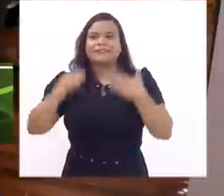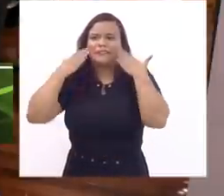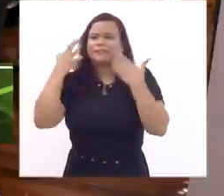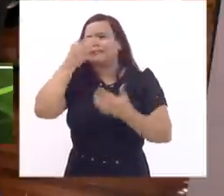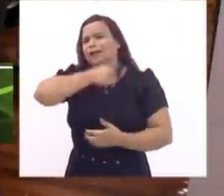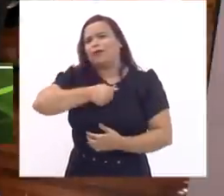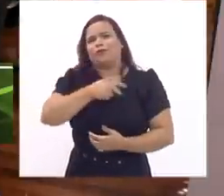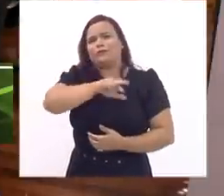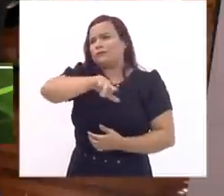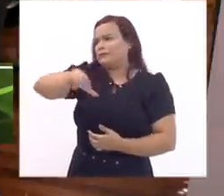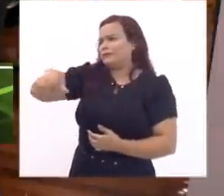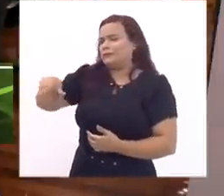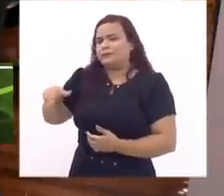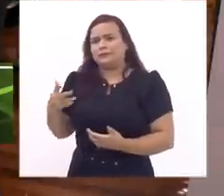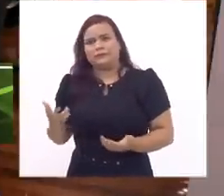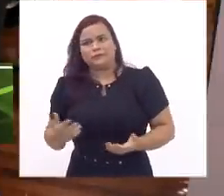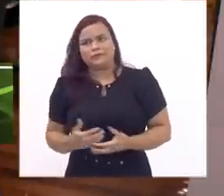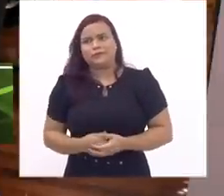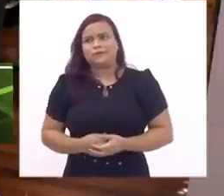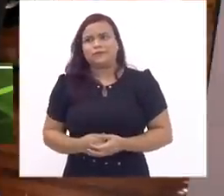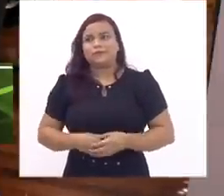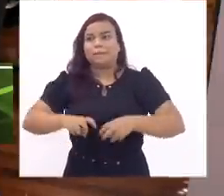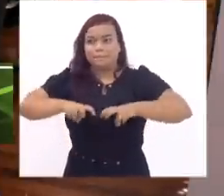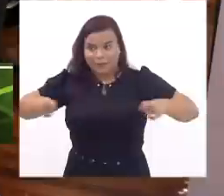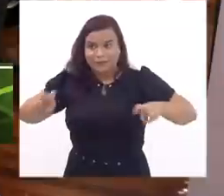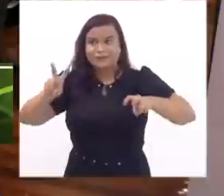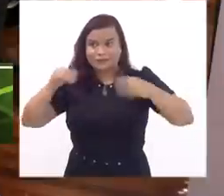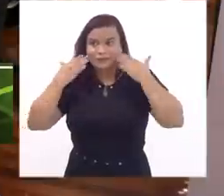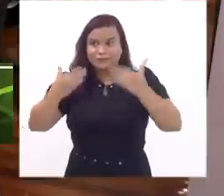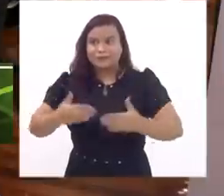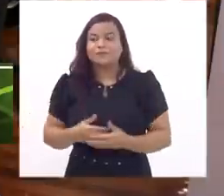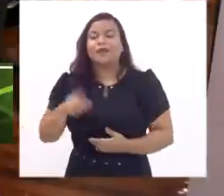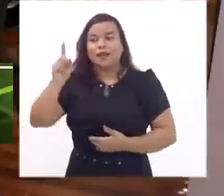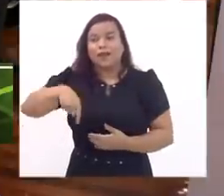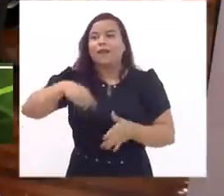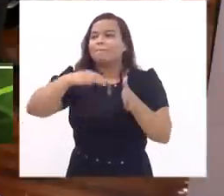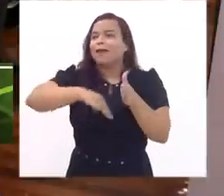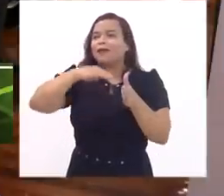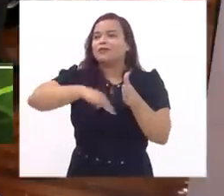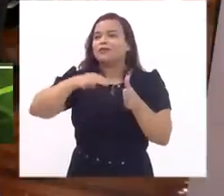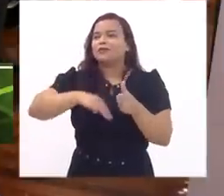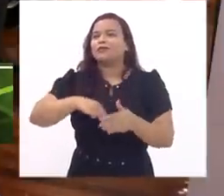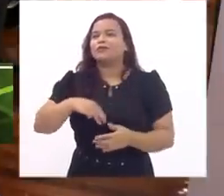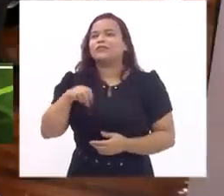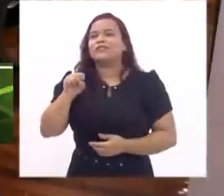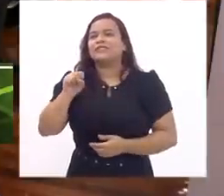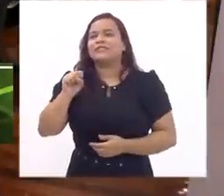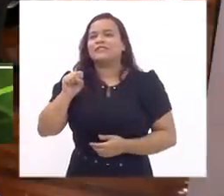aí. A mesa vai fazer o destaque, né? Método siciliânico.